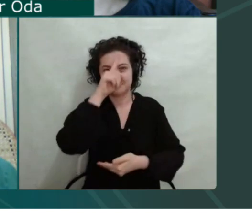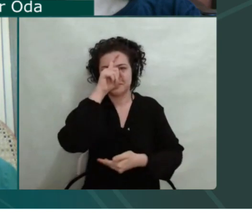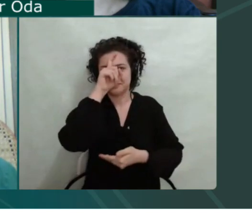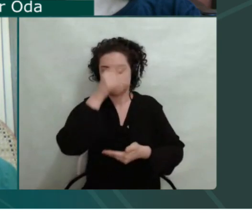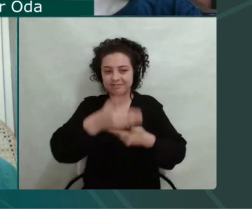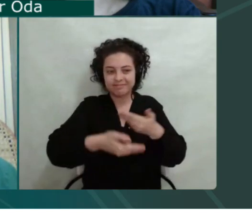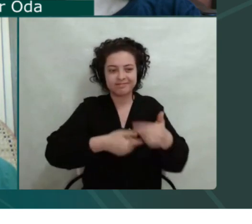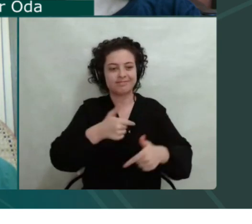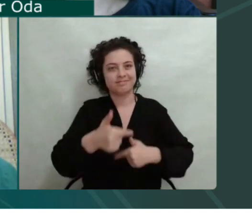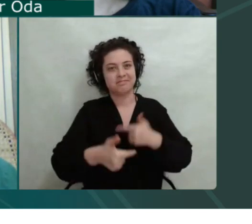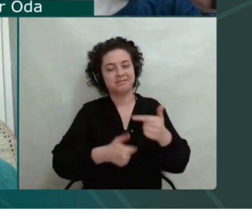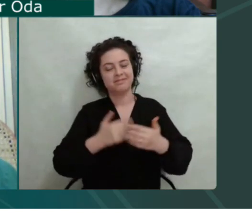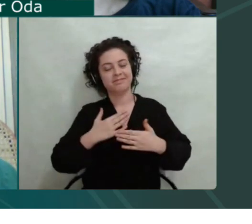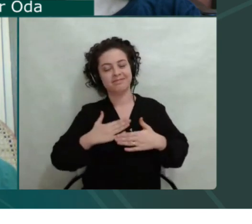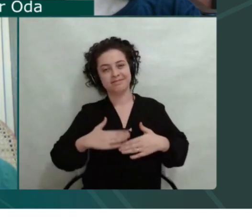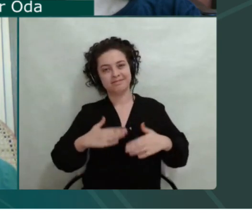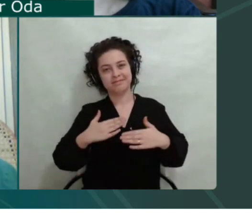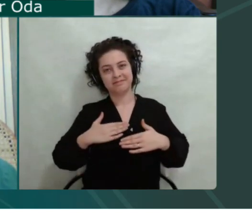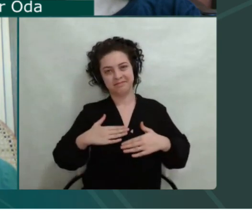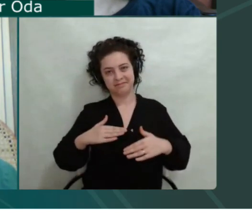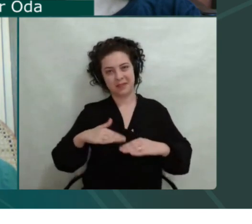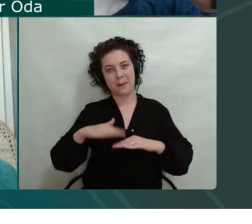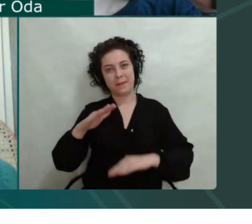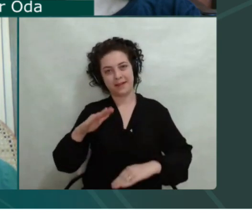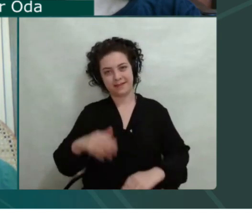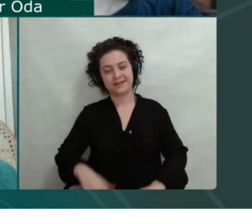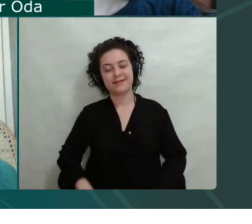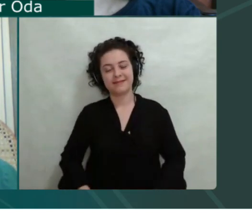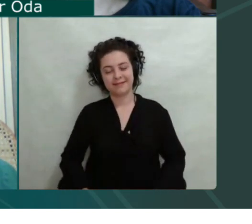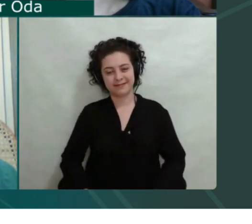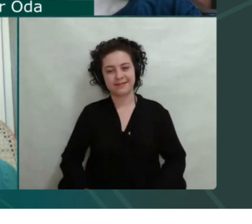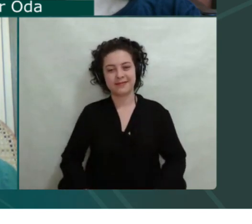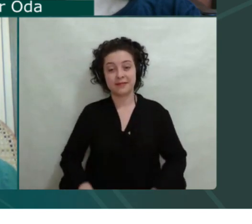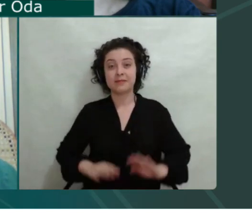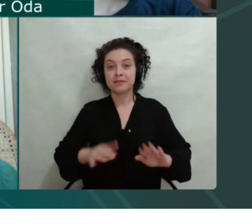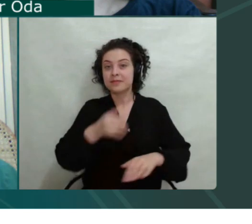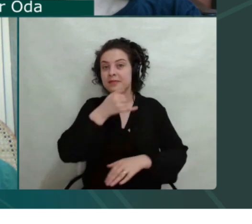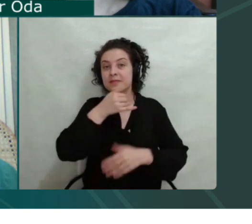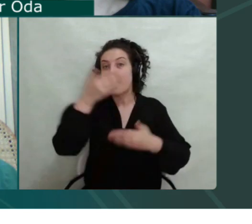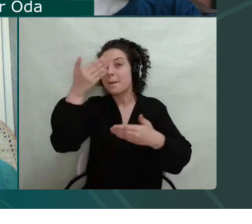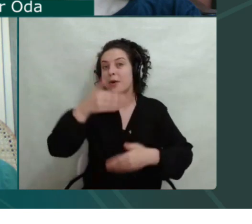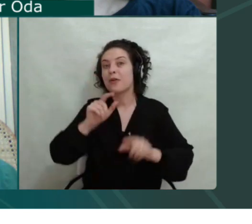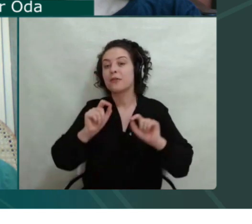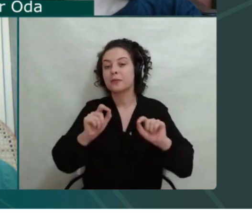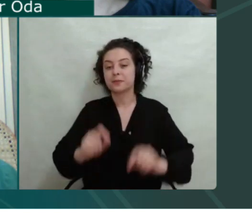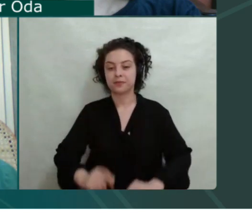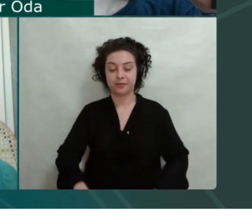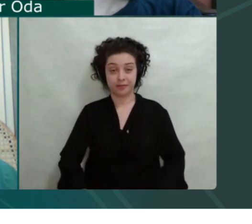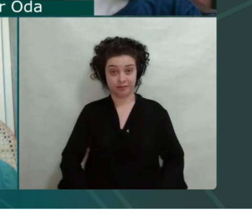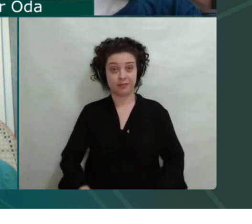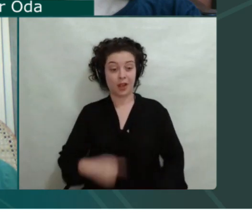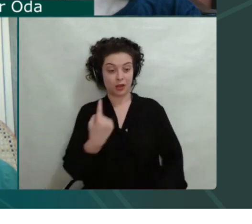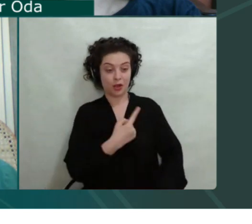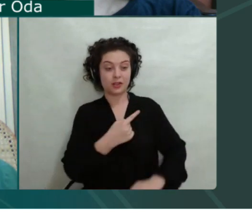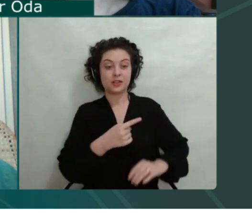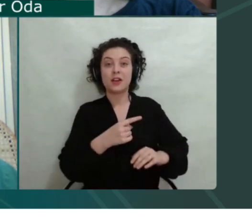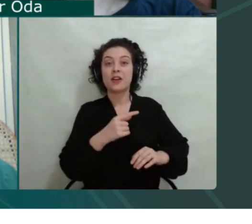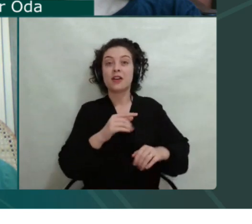mais tranquila. Trabalha mais tranquila. Uma prova disso aqui, professora Virginia, é que nós tivemos que montar uma